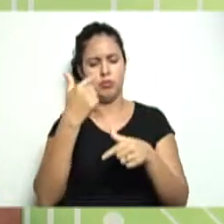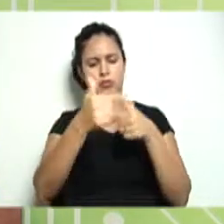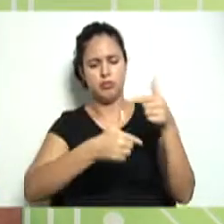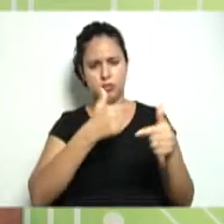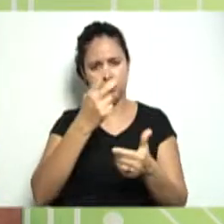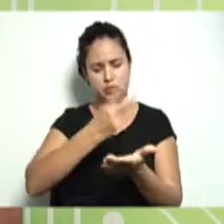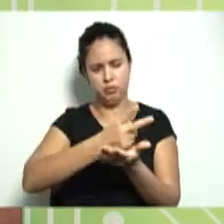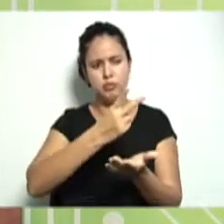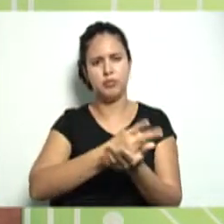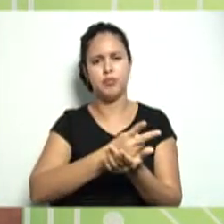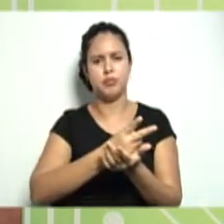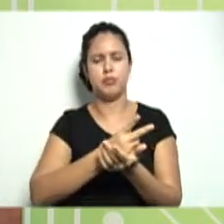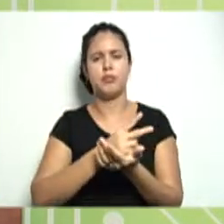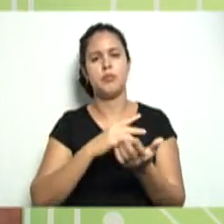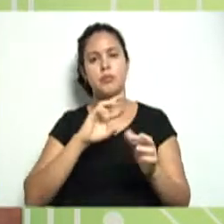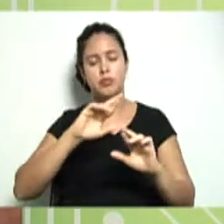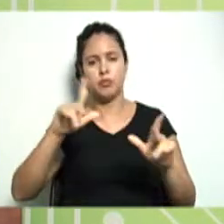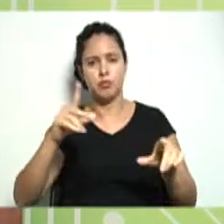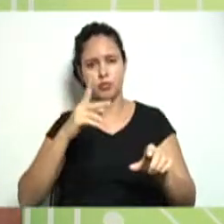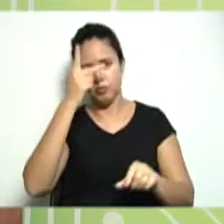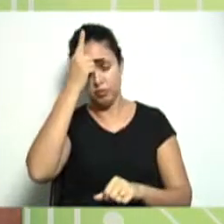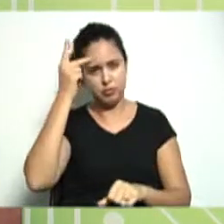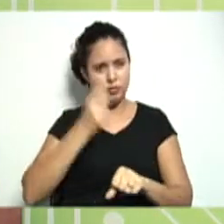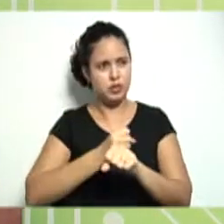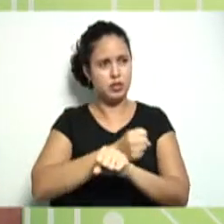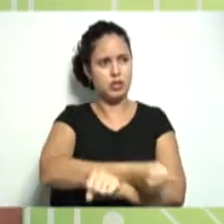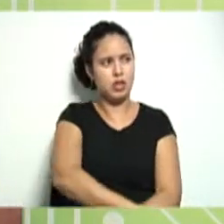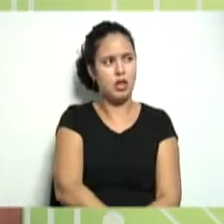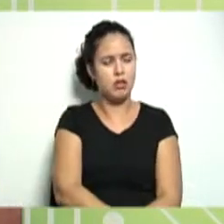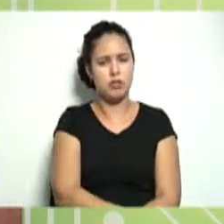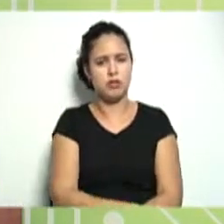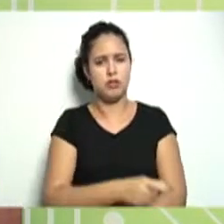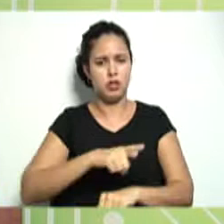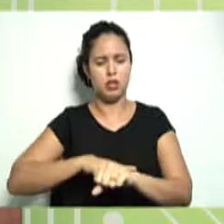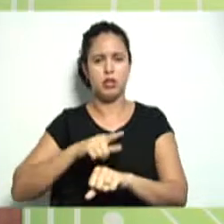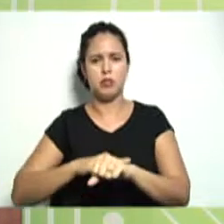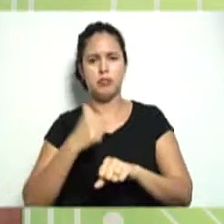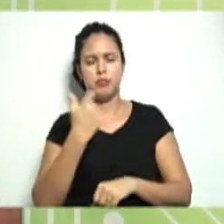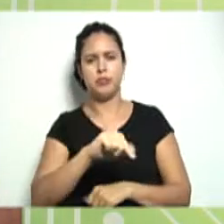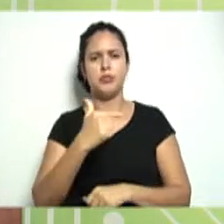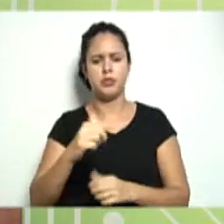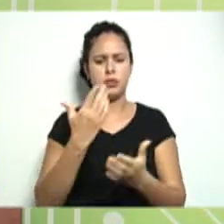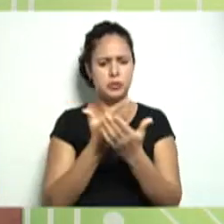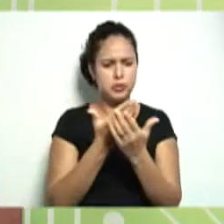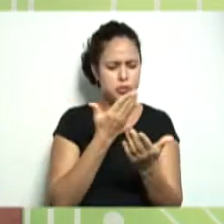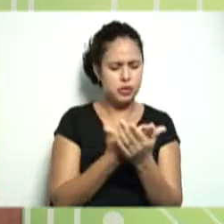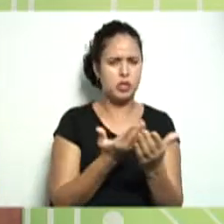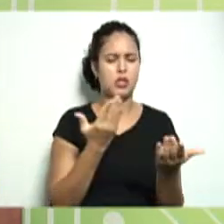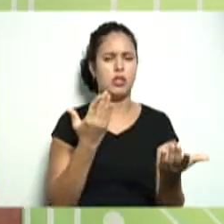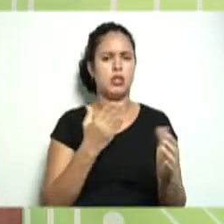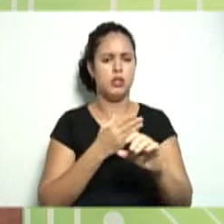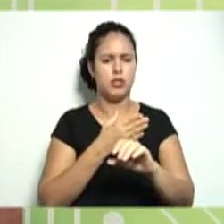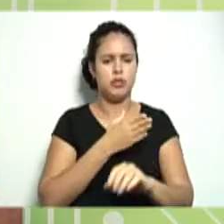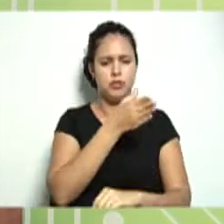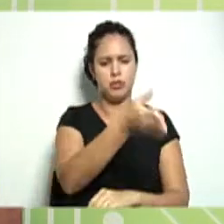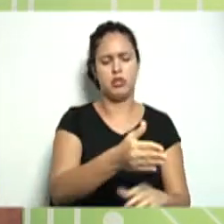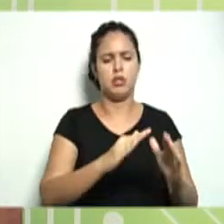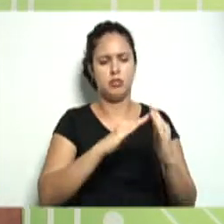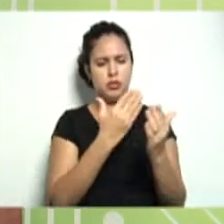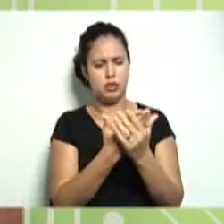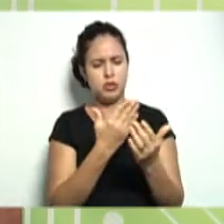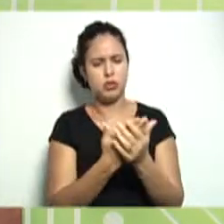de quem era escravo. Quem era escravo não tinha tempo para estar estudando, para estar indo